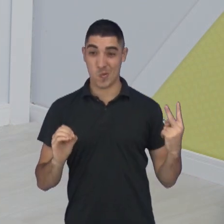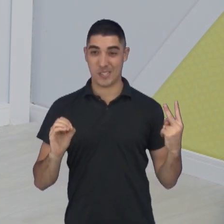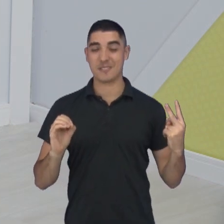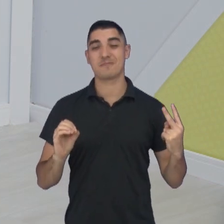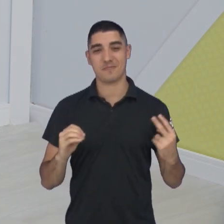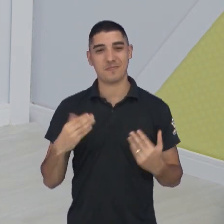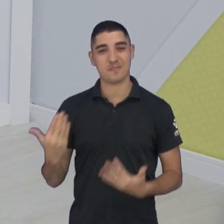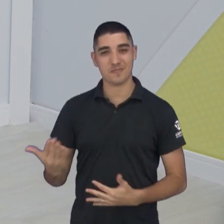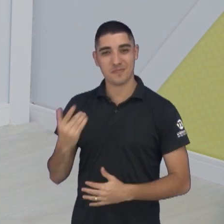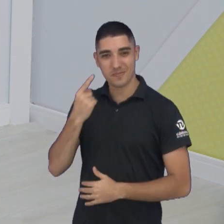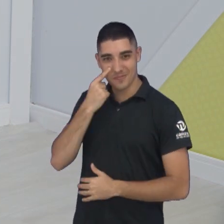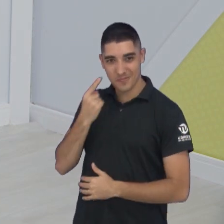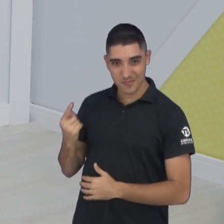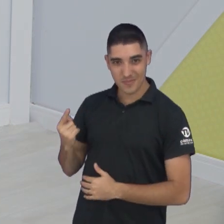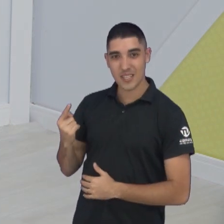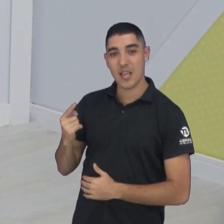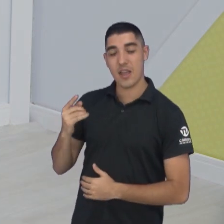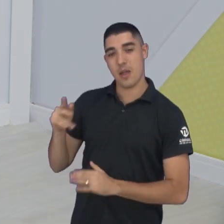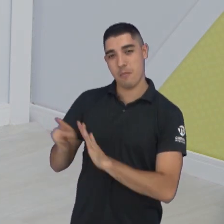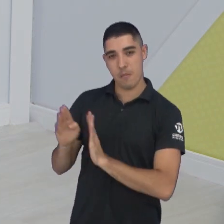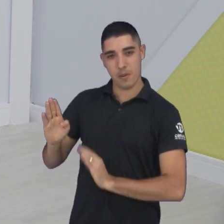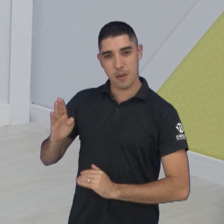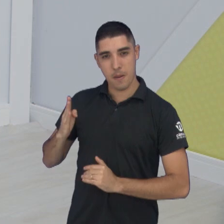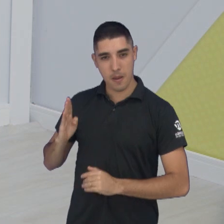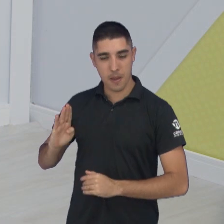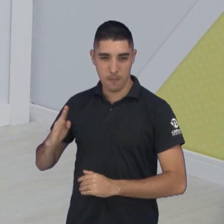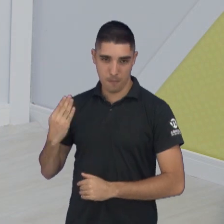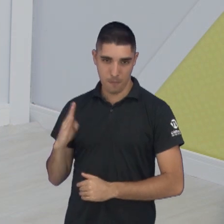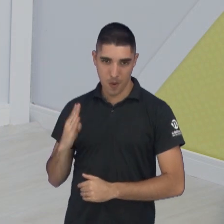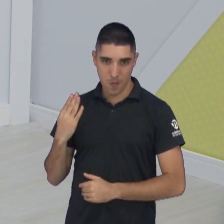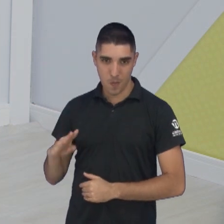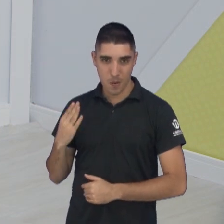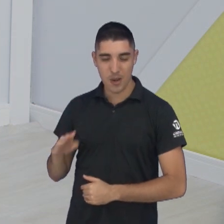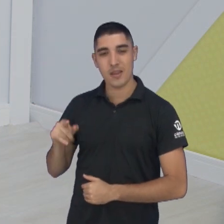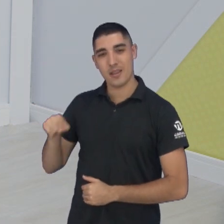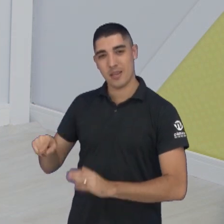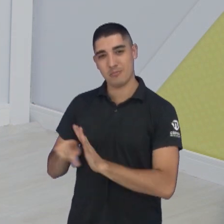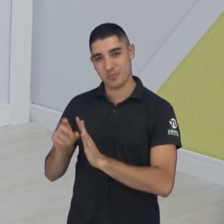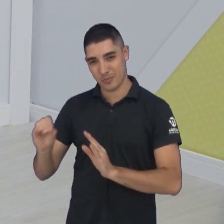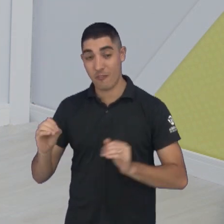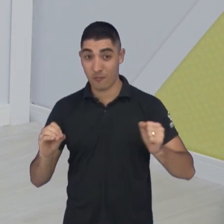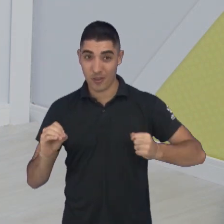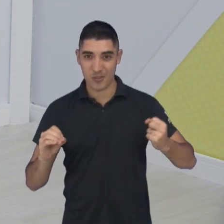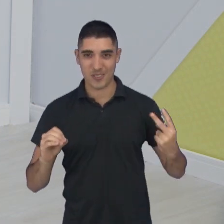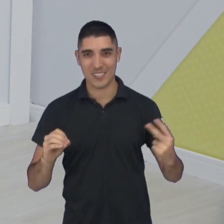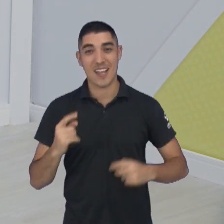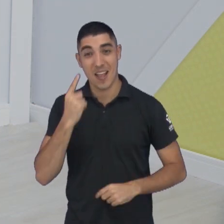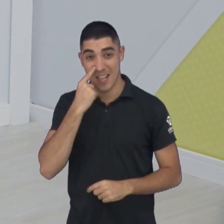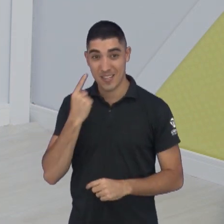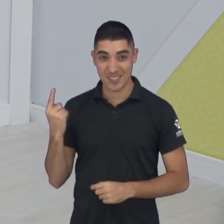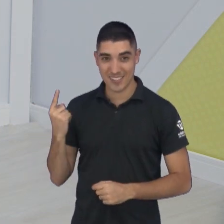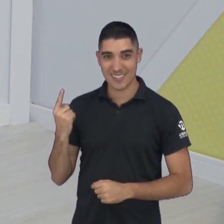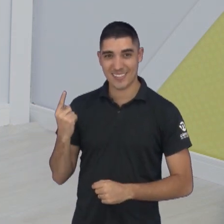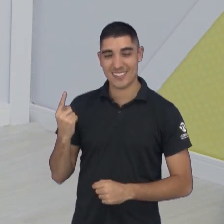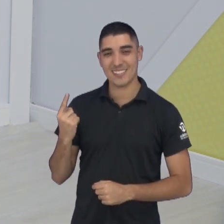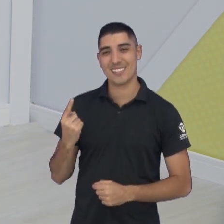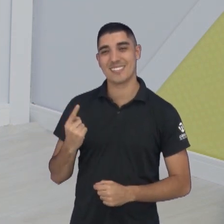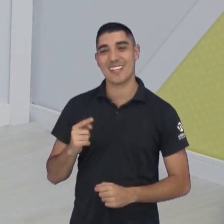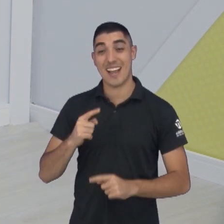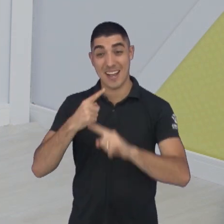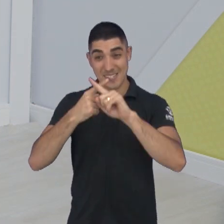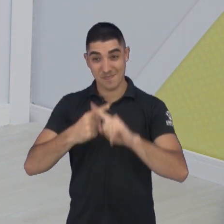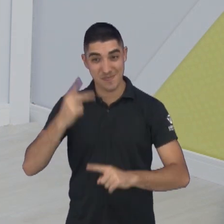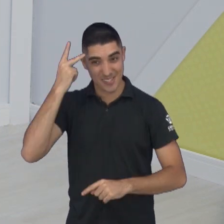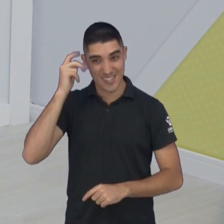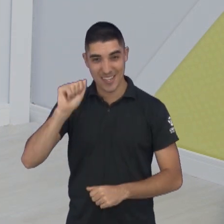Ferroviária 1, Comercial 1, 15 de Piracicaba 4. Classificação desta Série A2. A Beth quer correr, ó. São